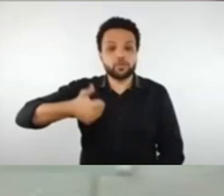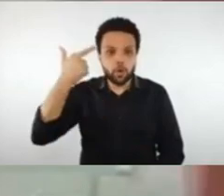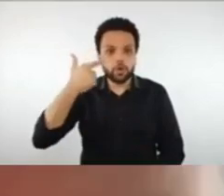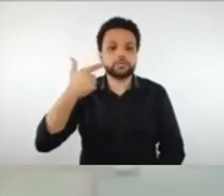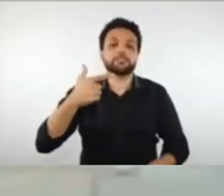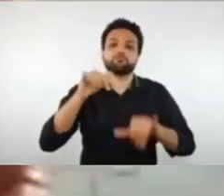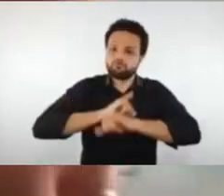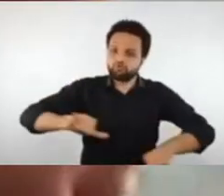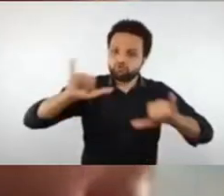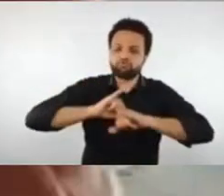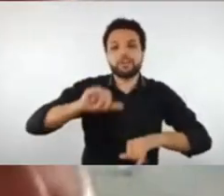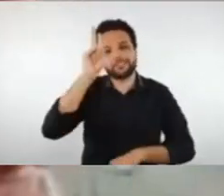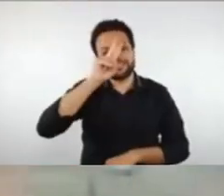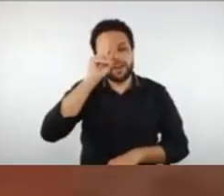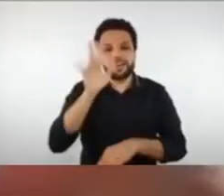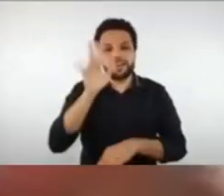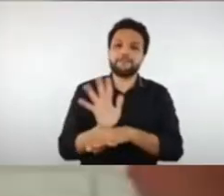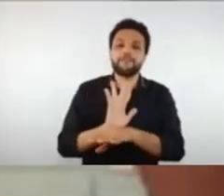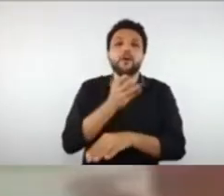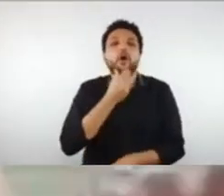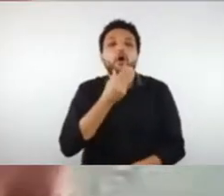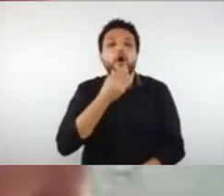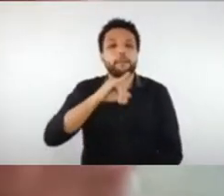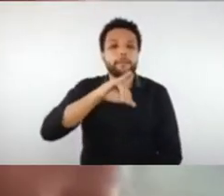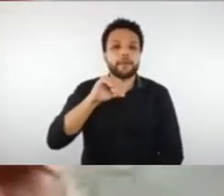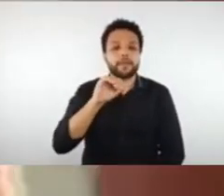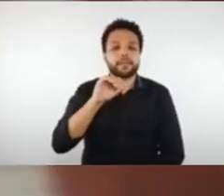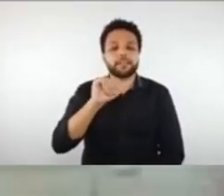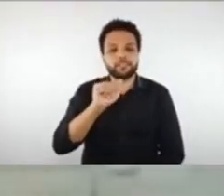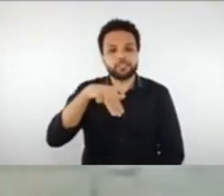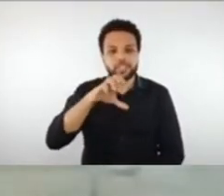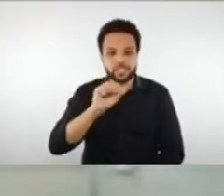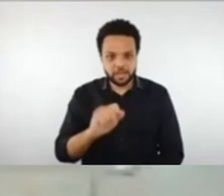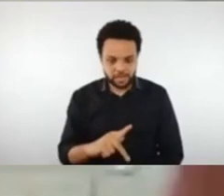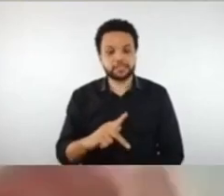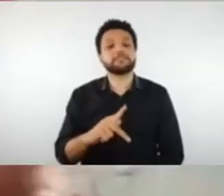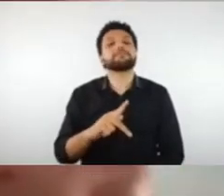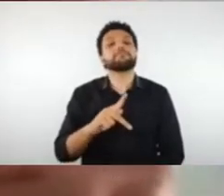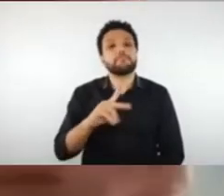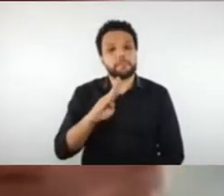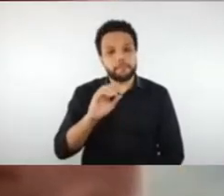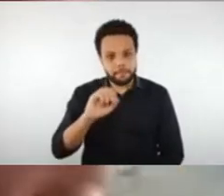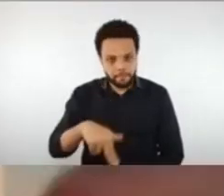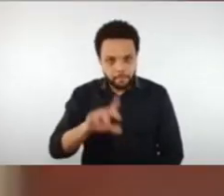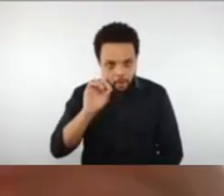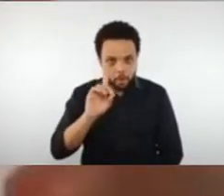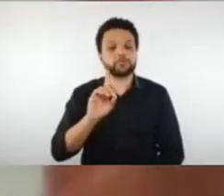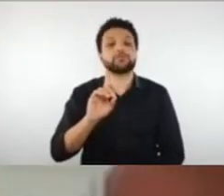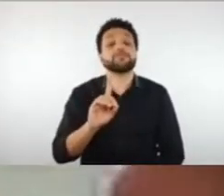campanha publicitária aparentemente muito bem sucedida, que era Britain is Great, né?